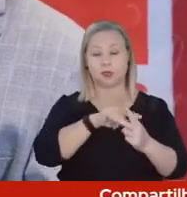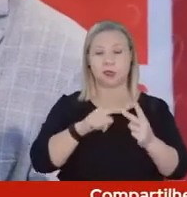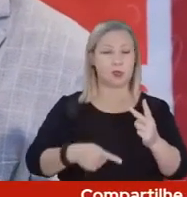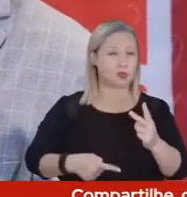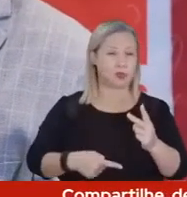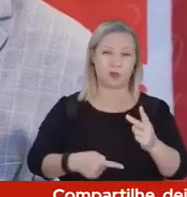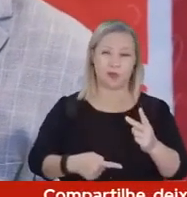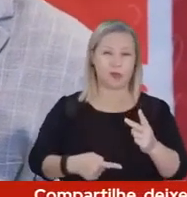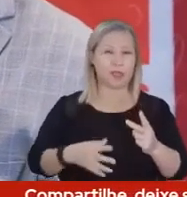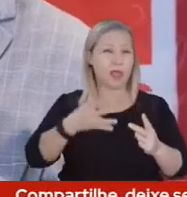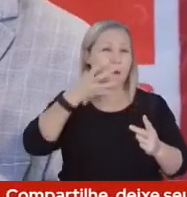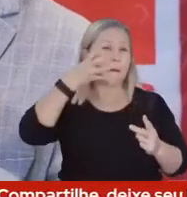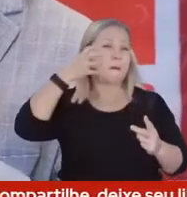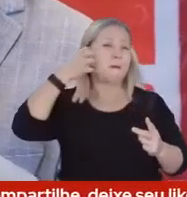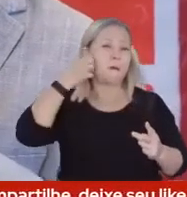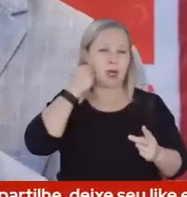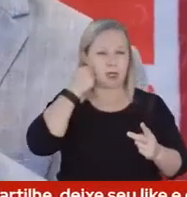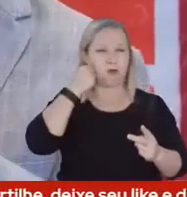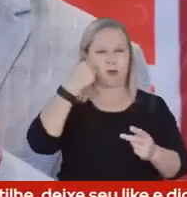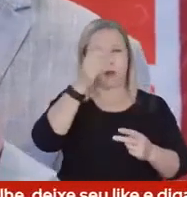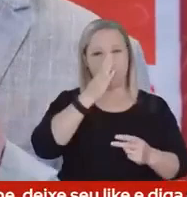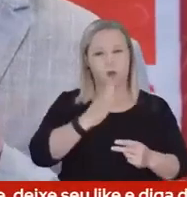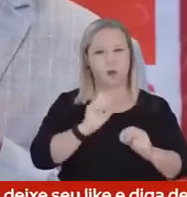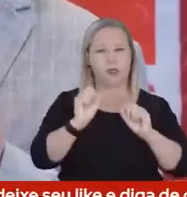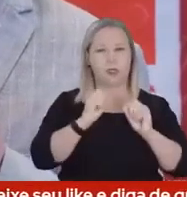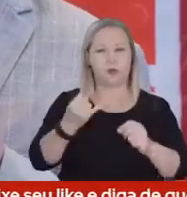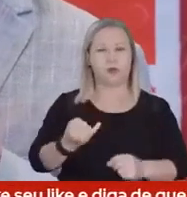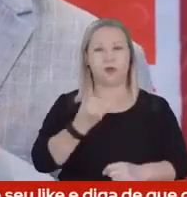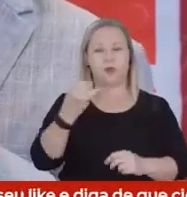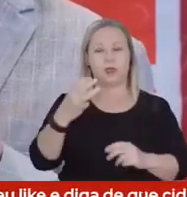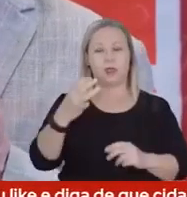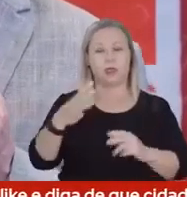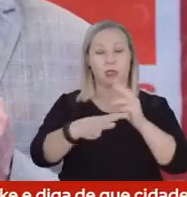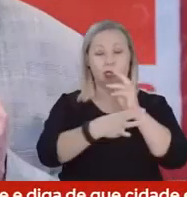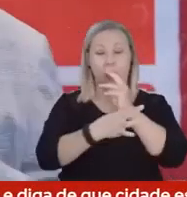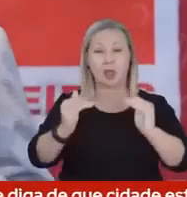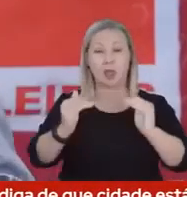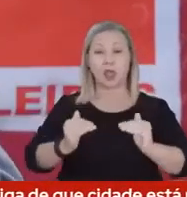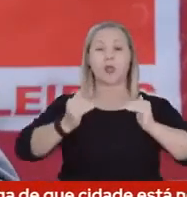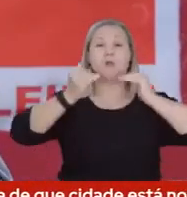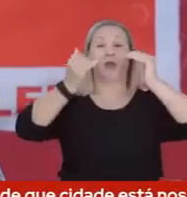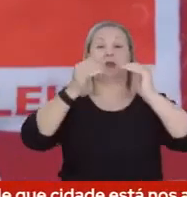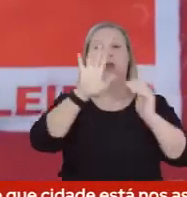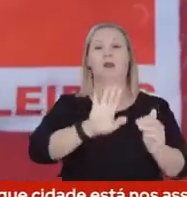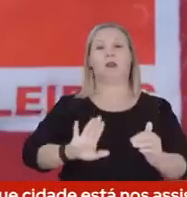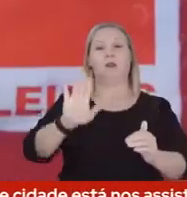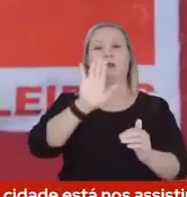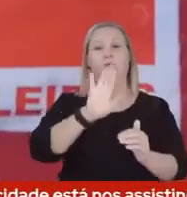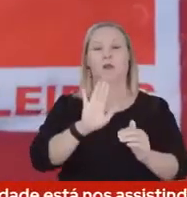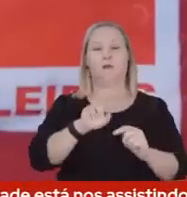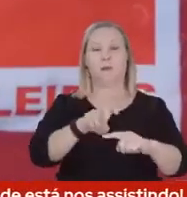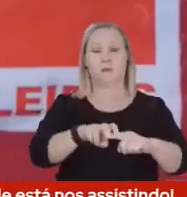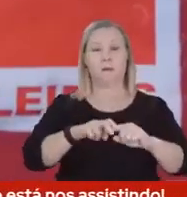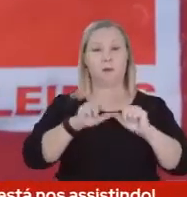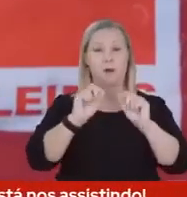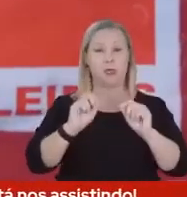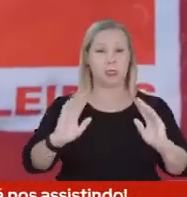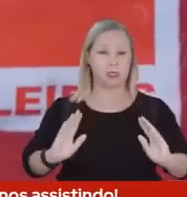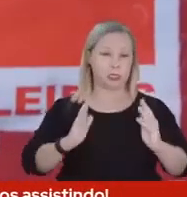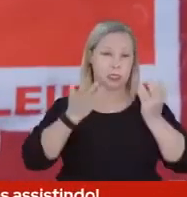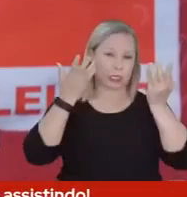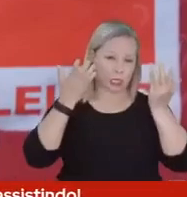que garantirão parte da soberania nacional. Por isso que nessa campanha, Freixo, a questão da